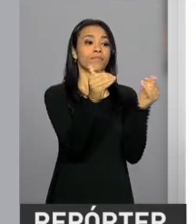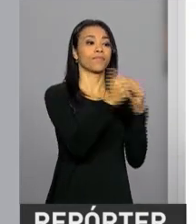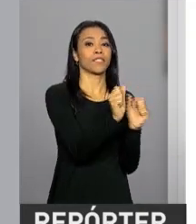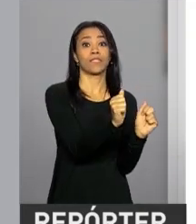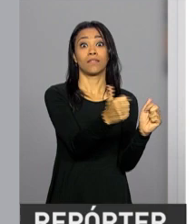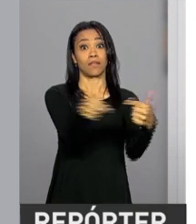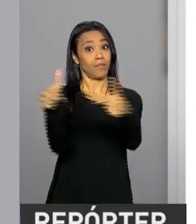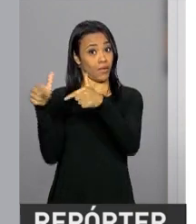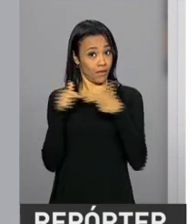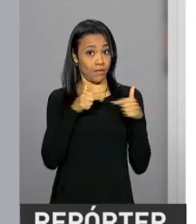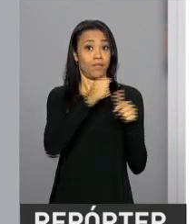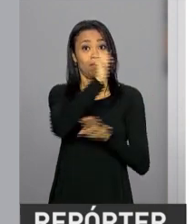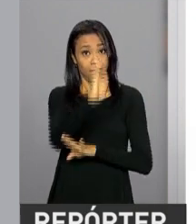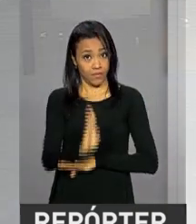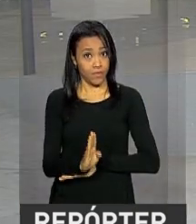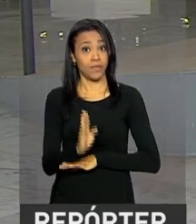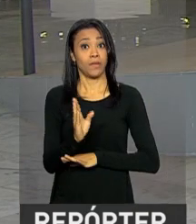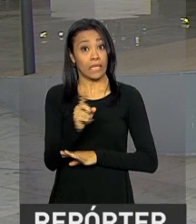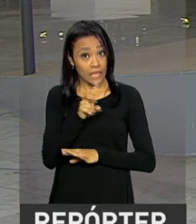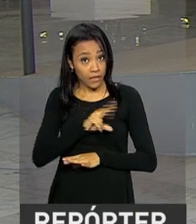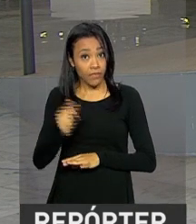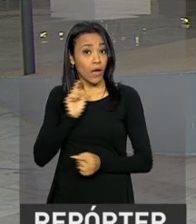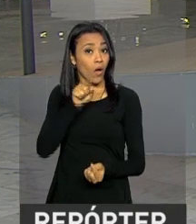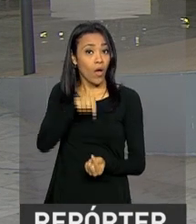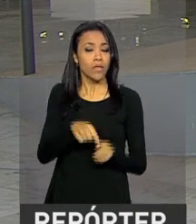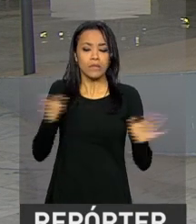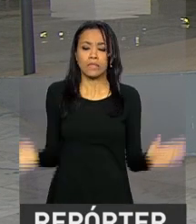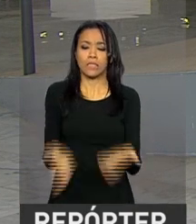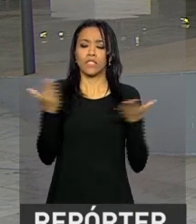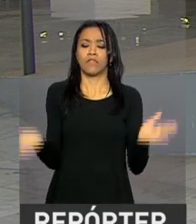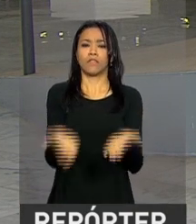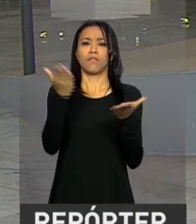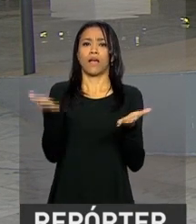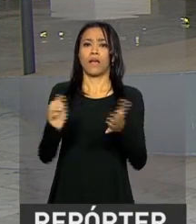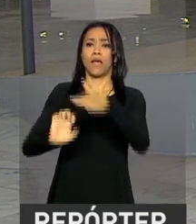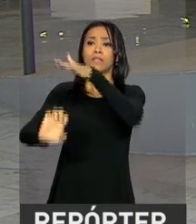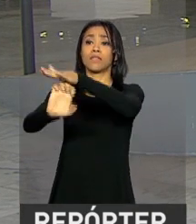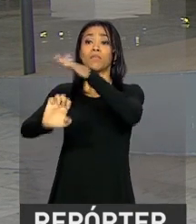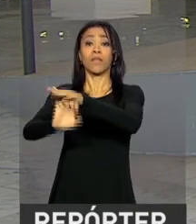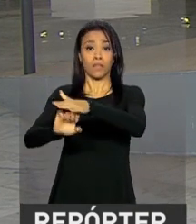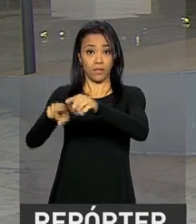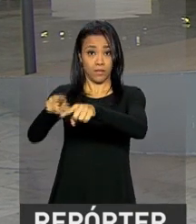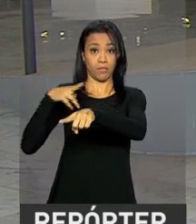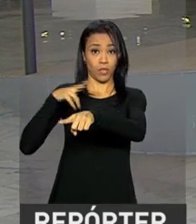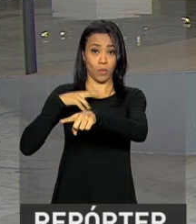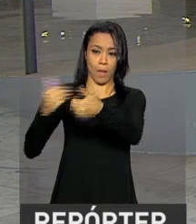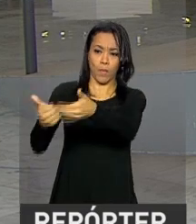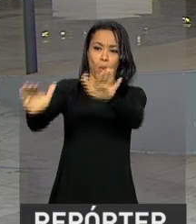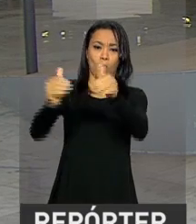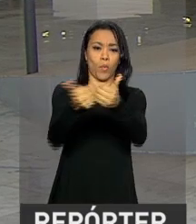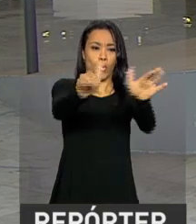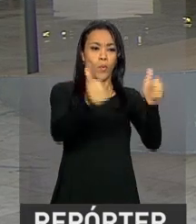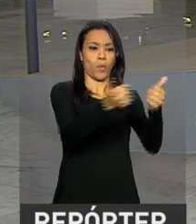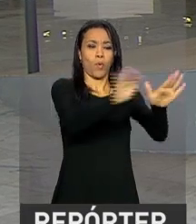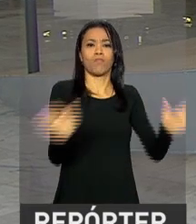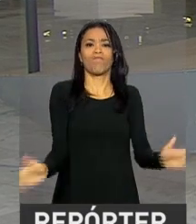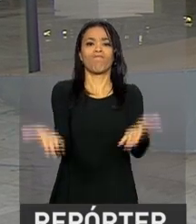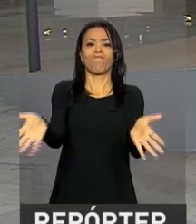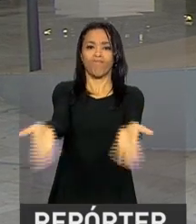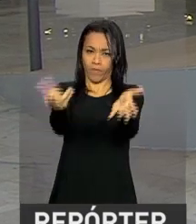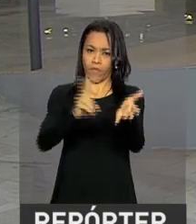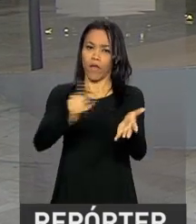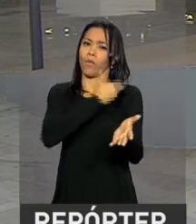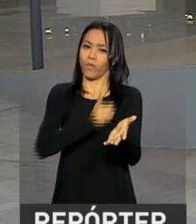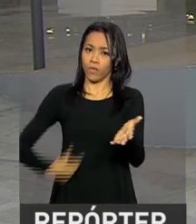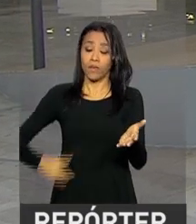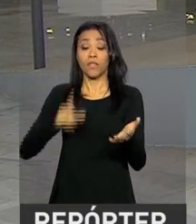país e ele disse que para isso vai incentivar investimentos privados a abrirem novos campos de trabalho. De acordo com Michel Temer,